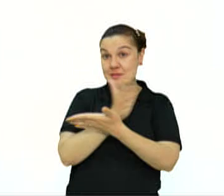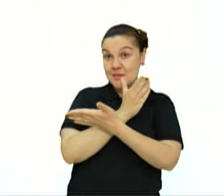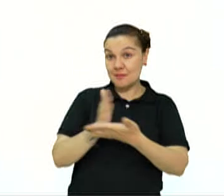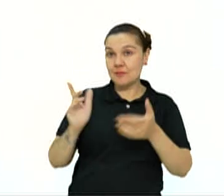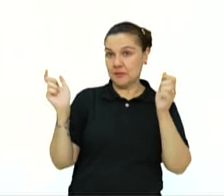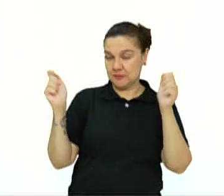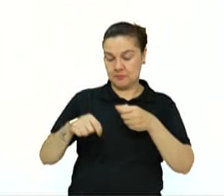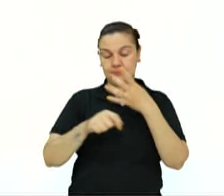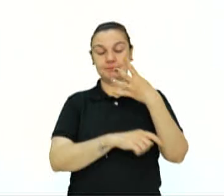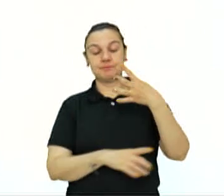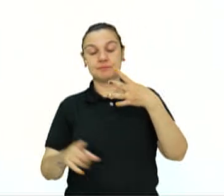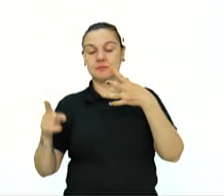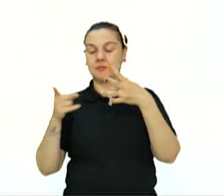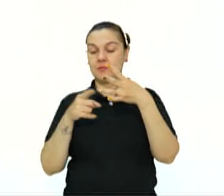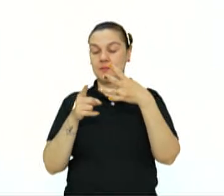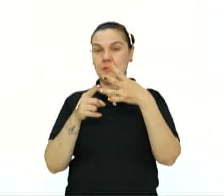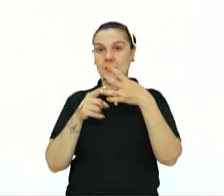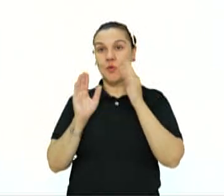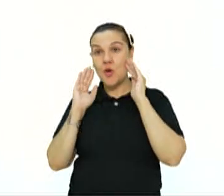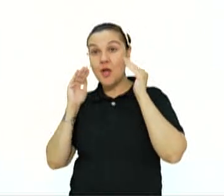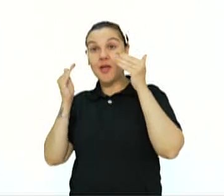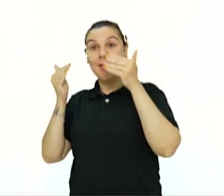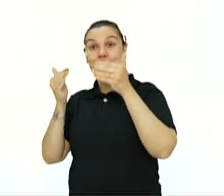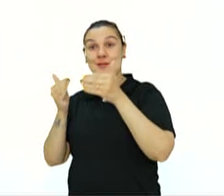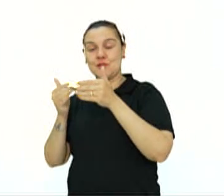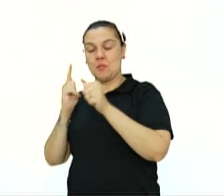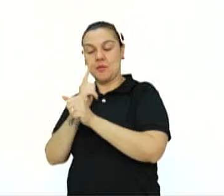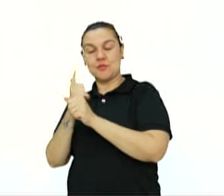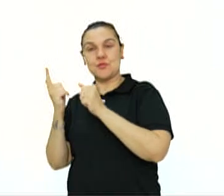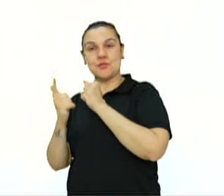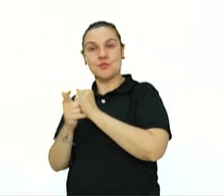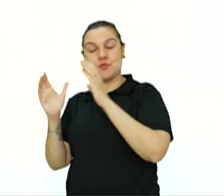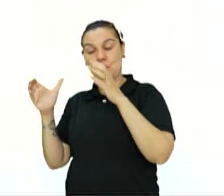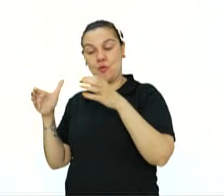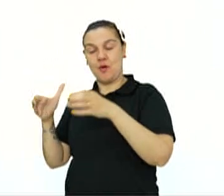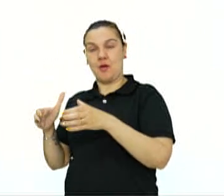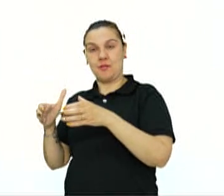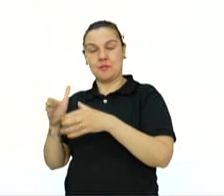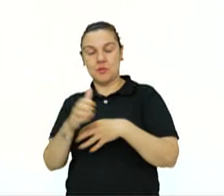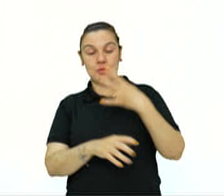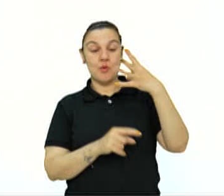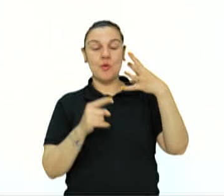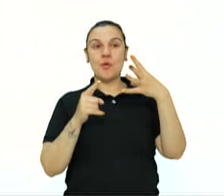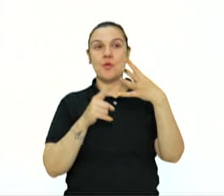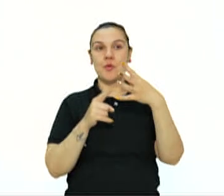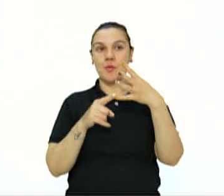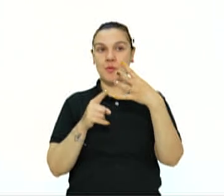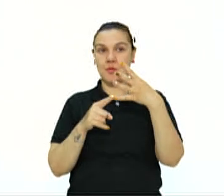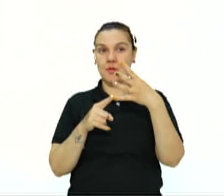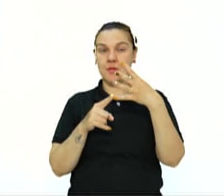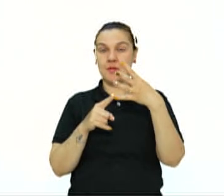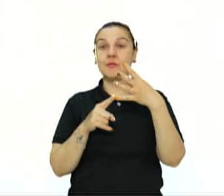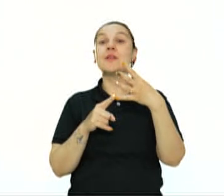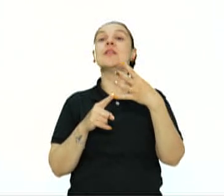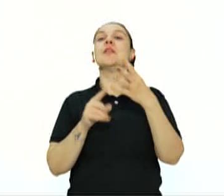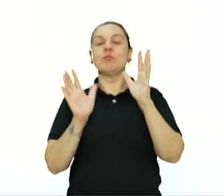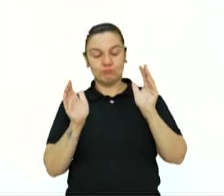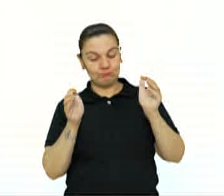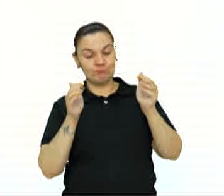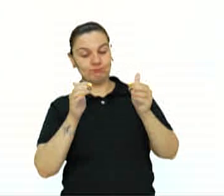isso. Terceiro, isolamento geográfico, também é uma condição. E o último é o